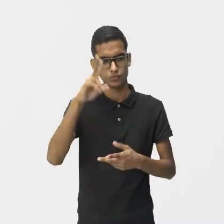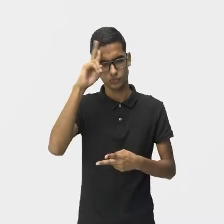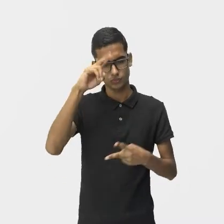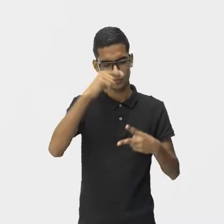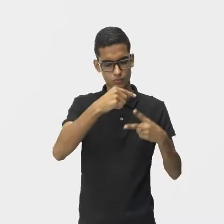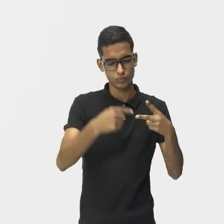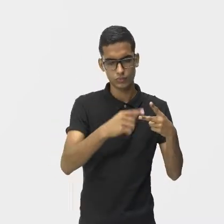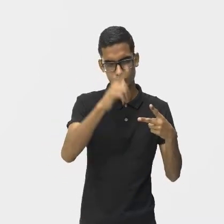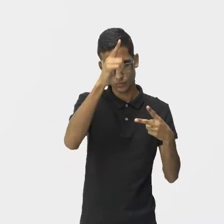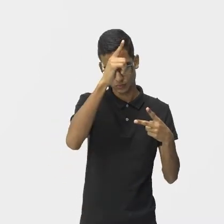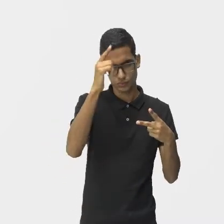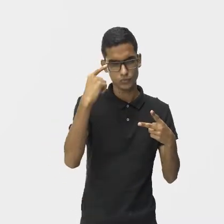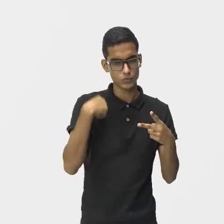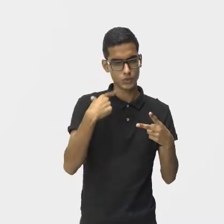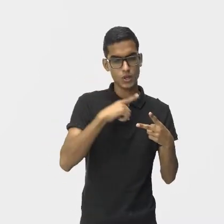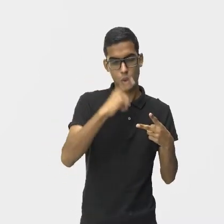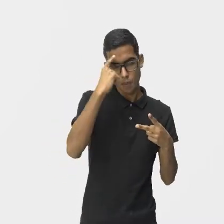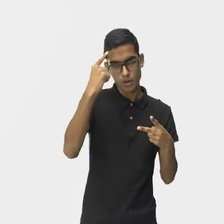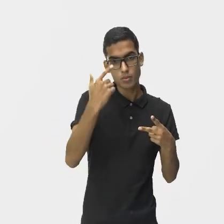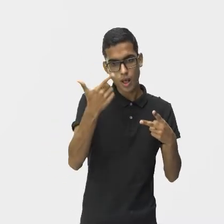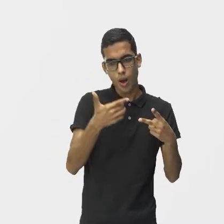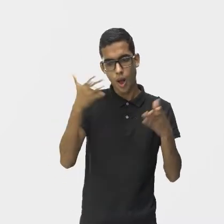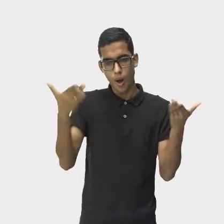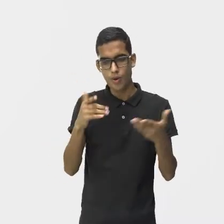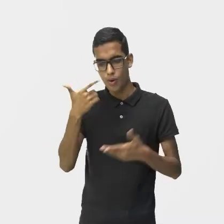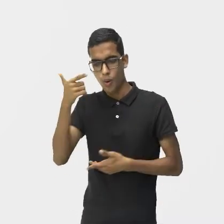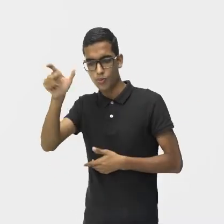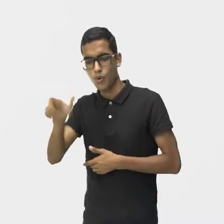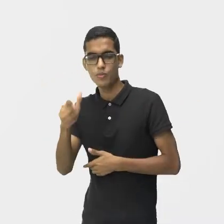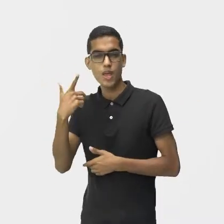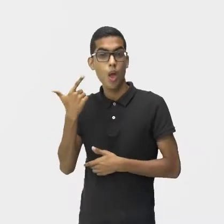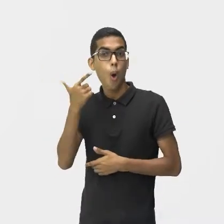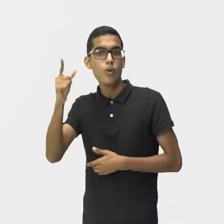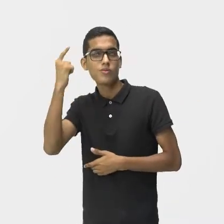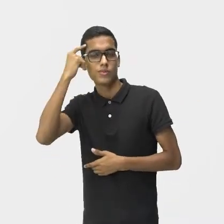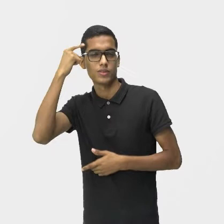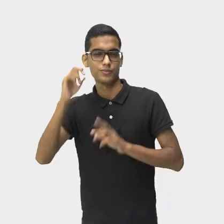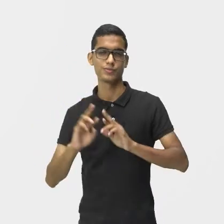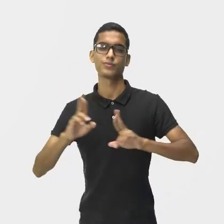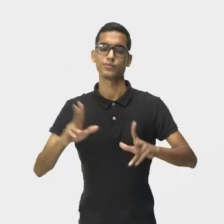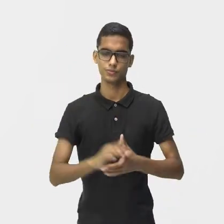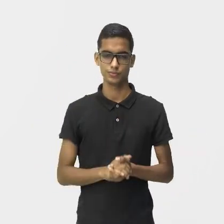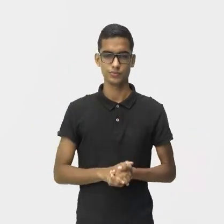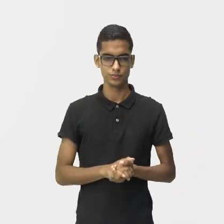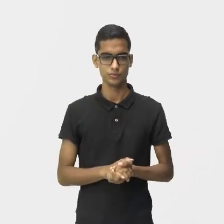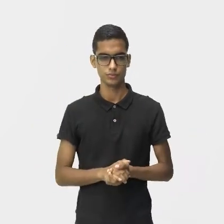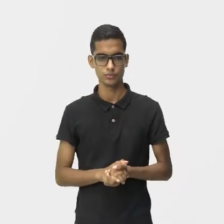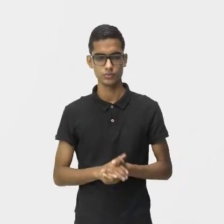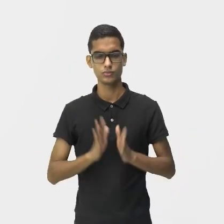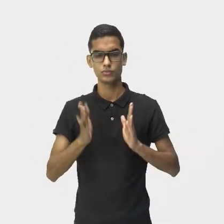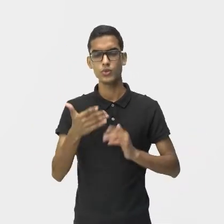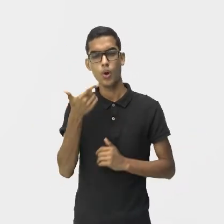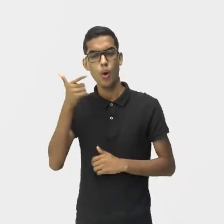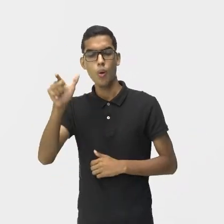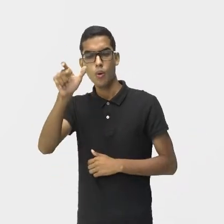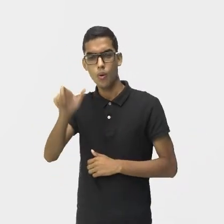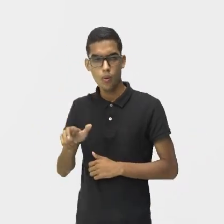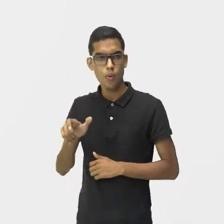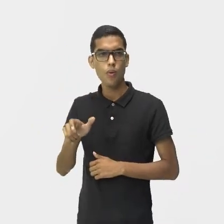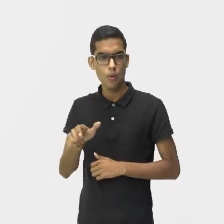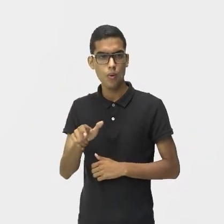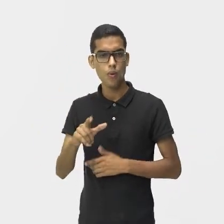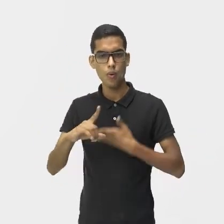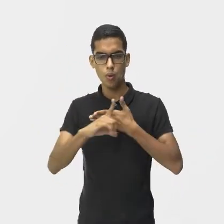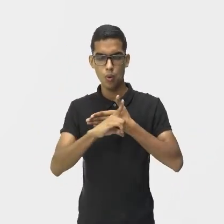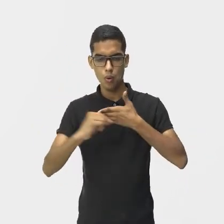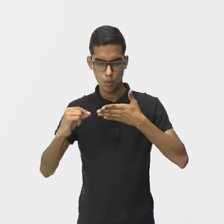viram. Outro autor mais contemporâneo já diz que isso pode se transformar numa prática social. Esse